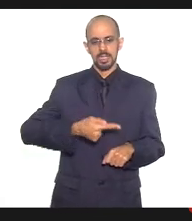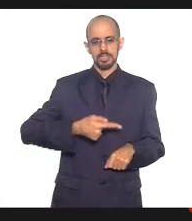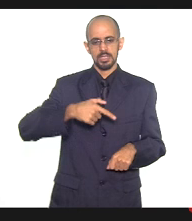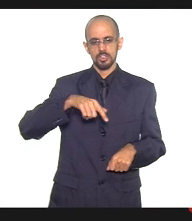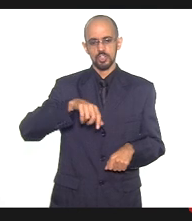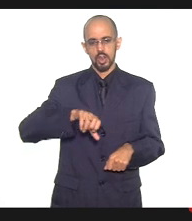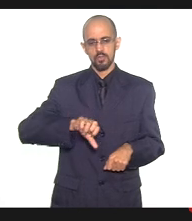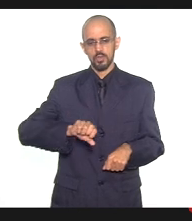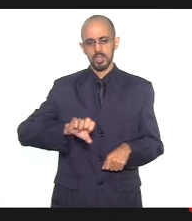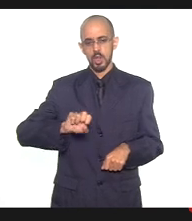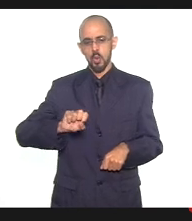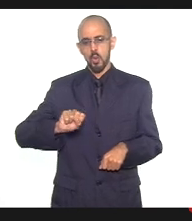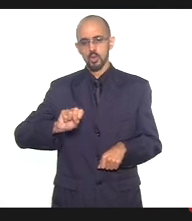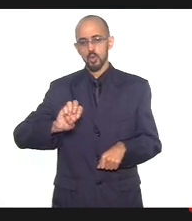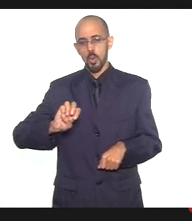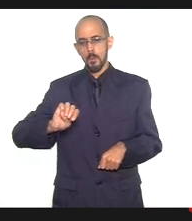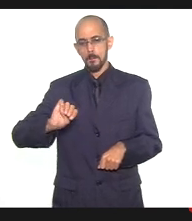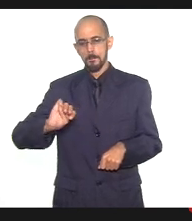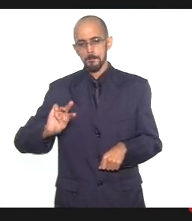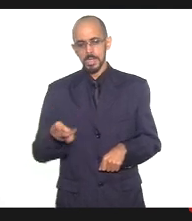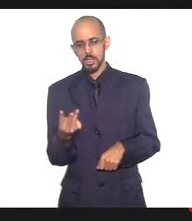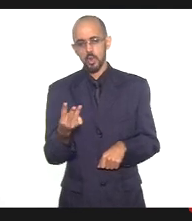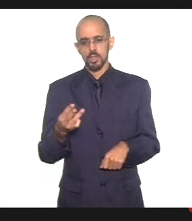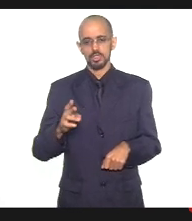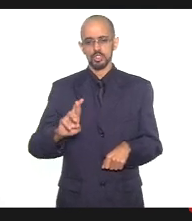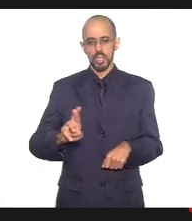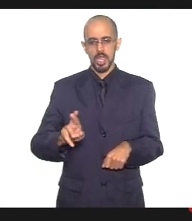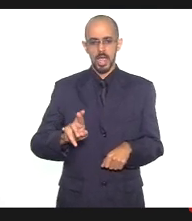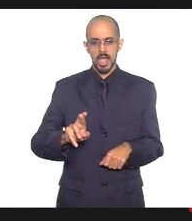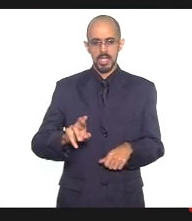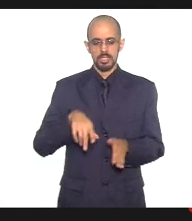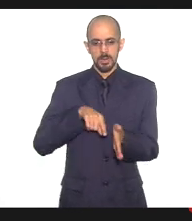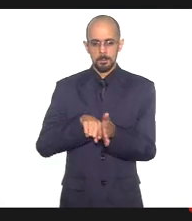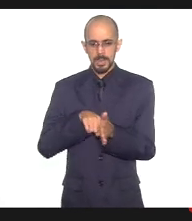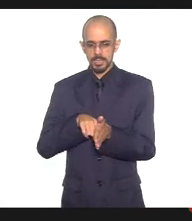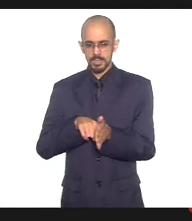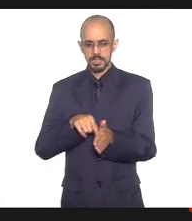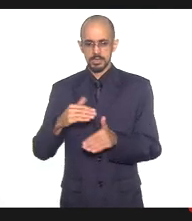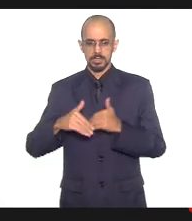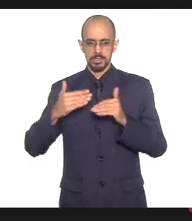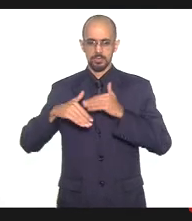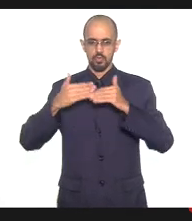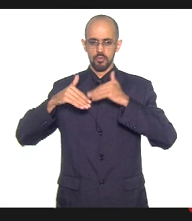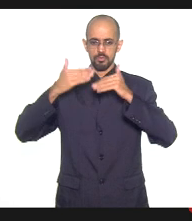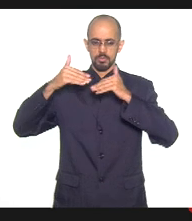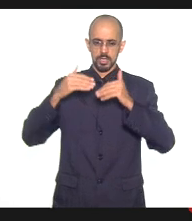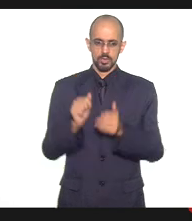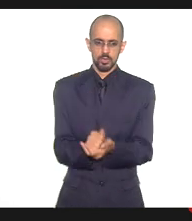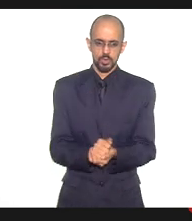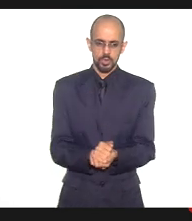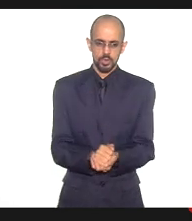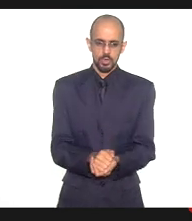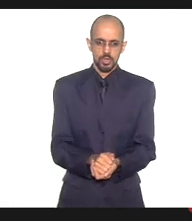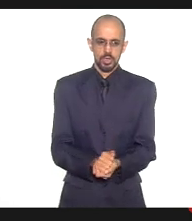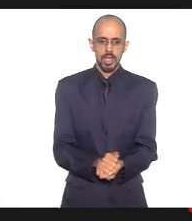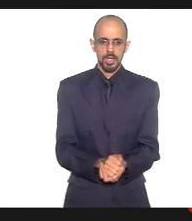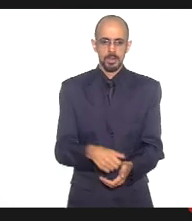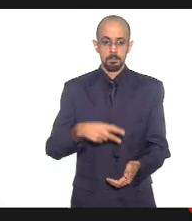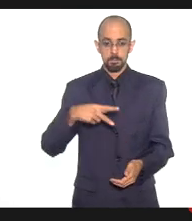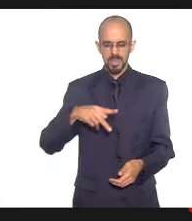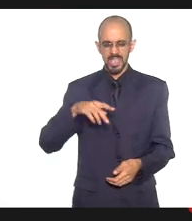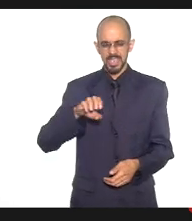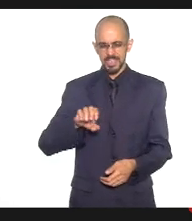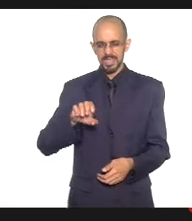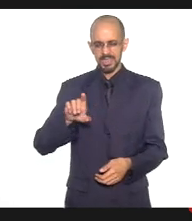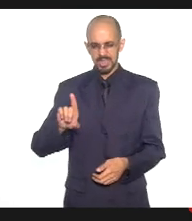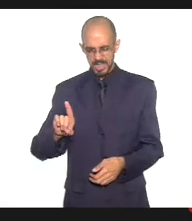798 milhões de reais em pesquisa e desenvolvimento, isso só nos últimos 3 anos, com a cláusula de P&D, né, dos nossos contratos